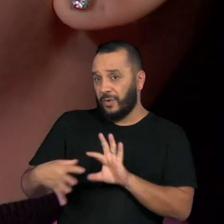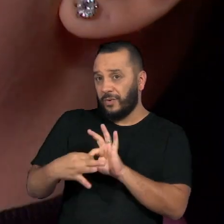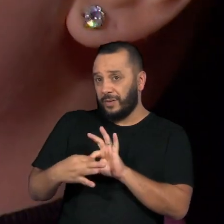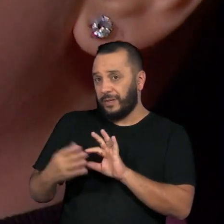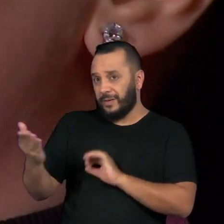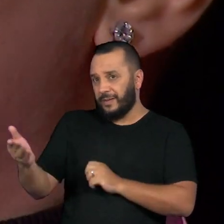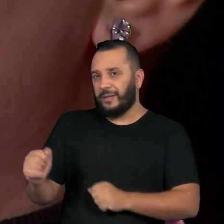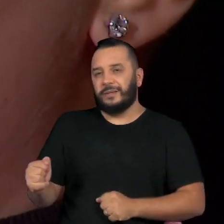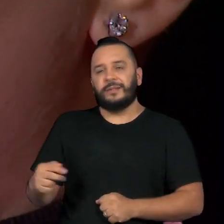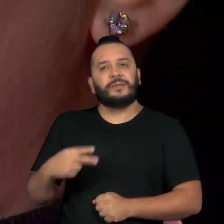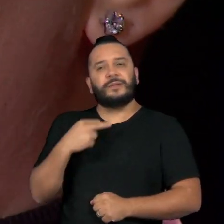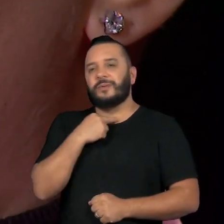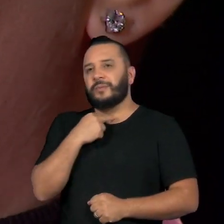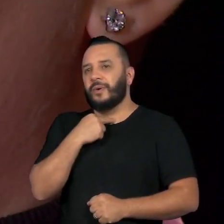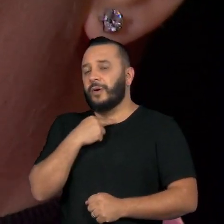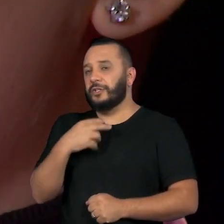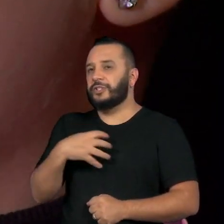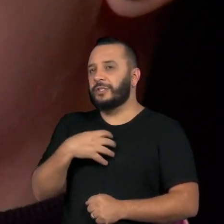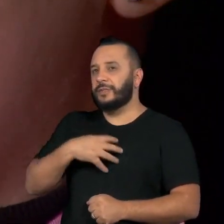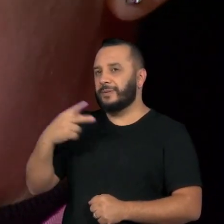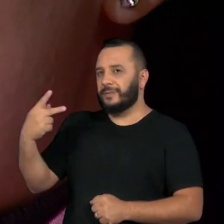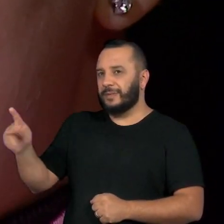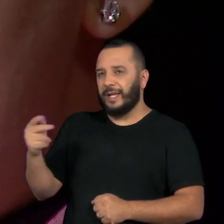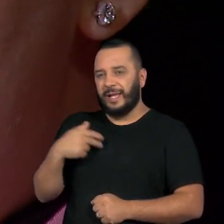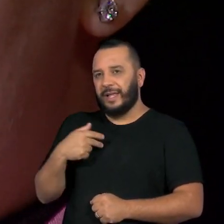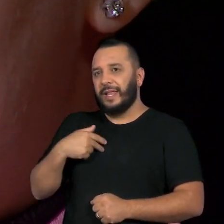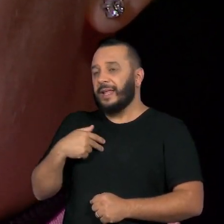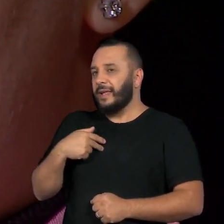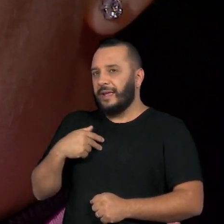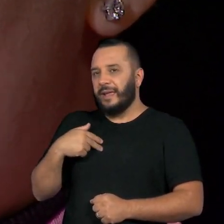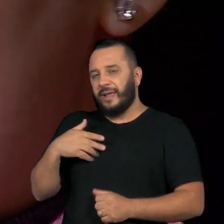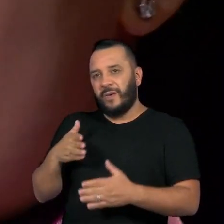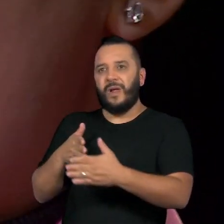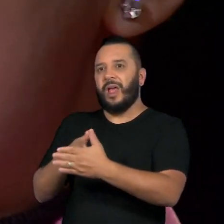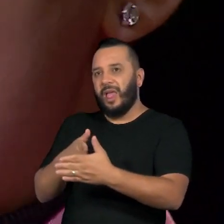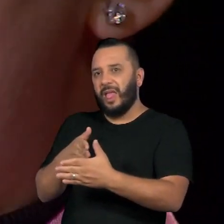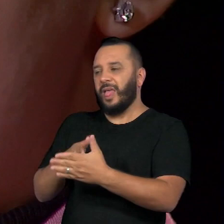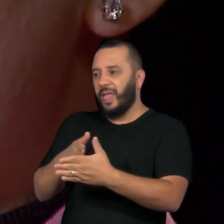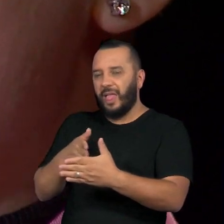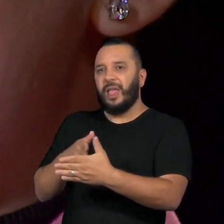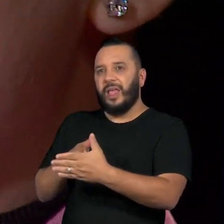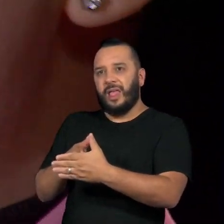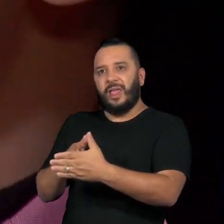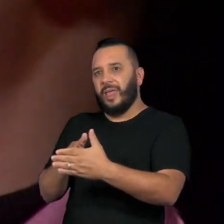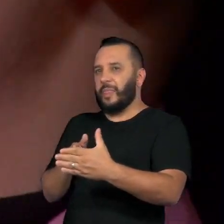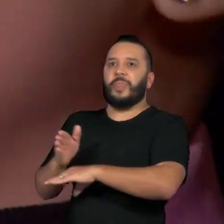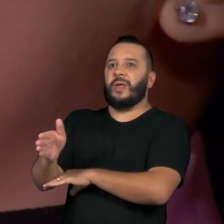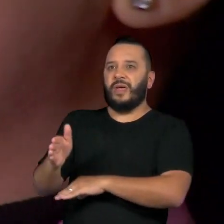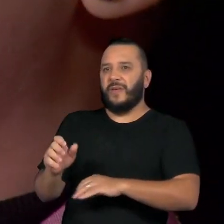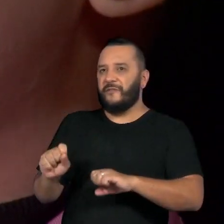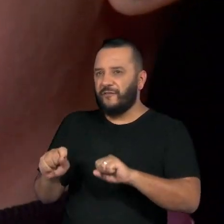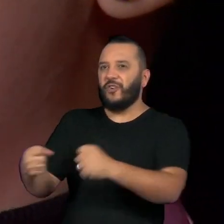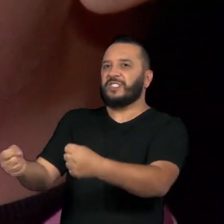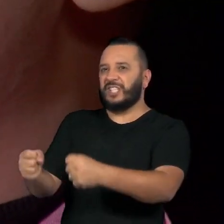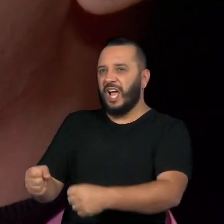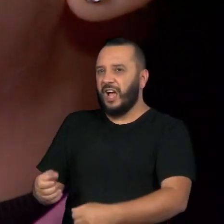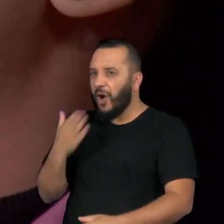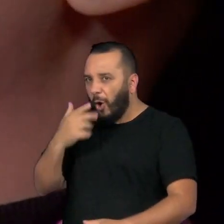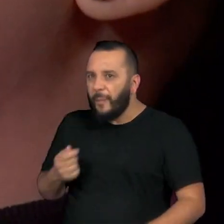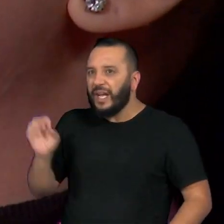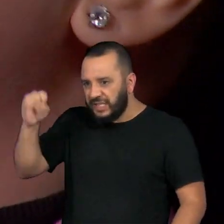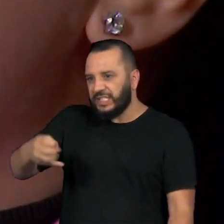Não tente romper aquele comportamento, porque isso vai criar uma barreira. Não tenta forçar. Tem muita gente que vai comer sim.